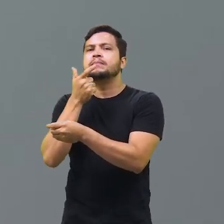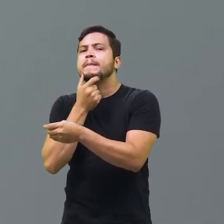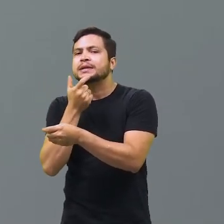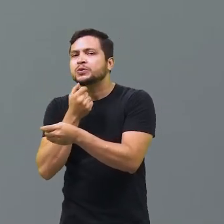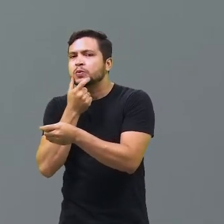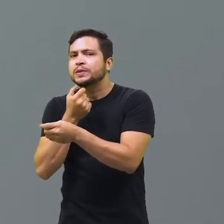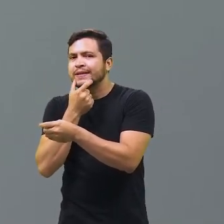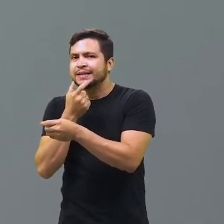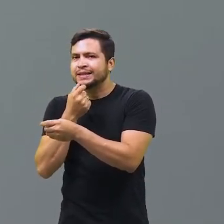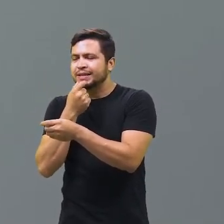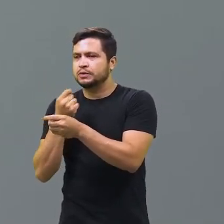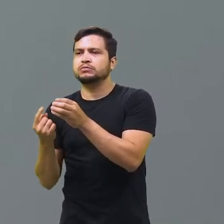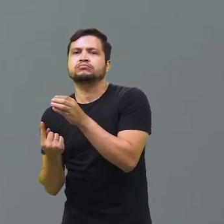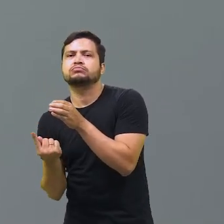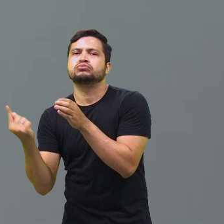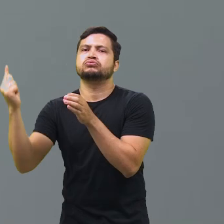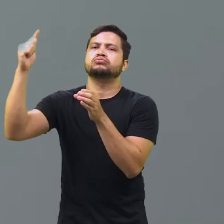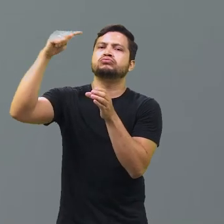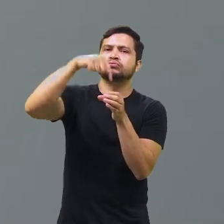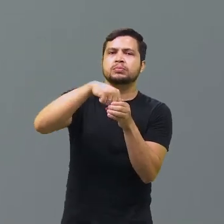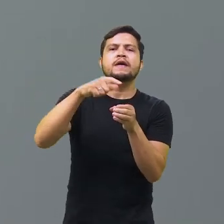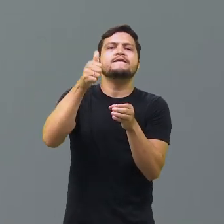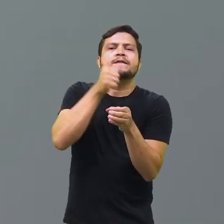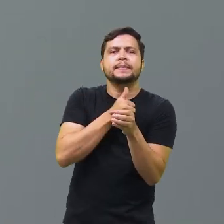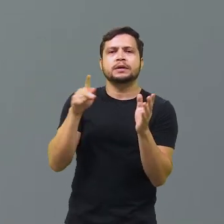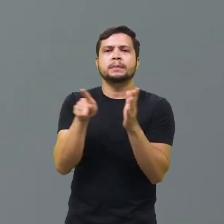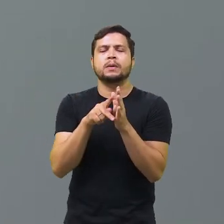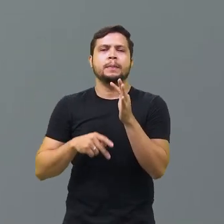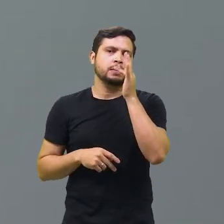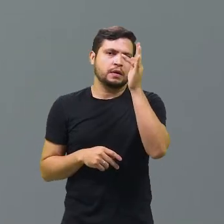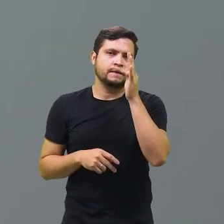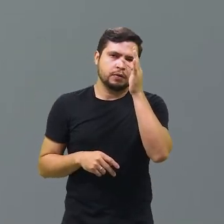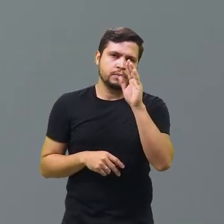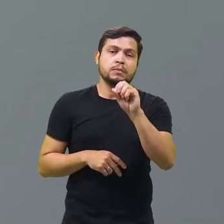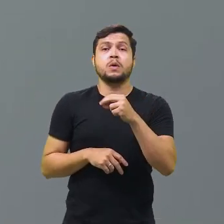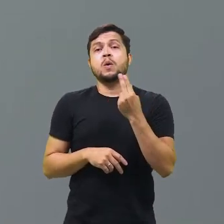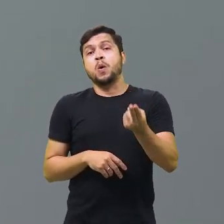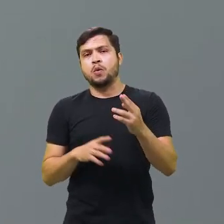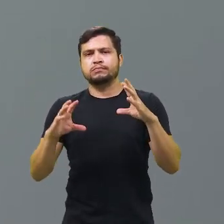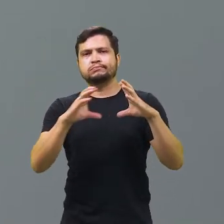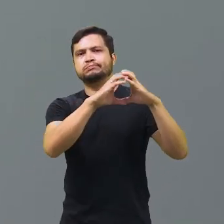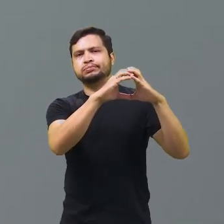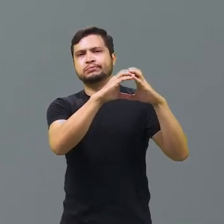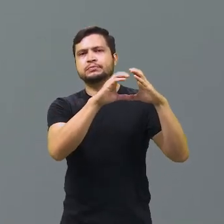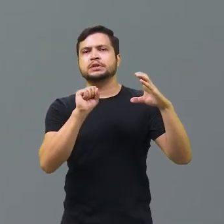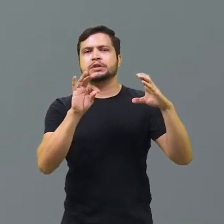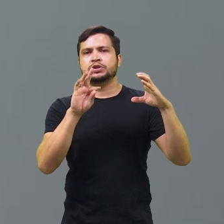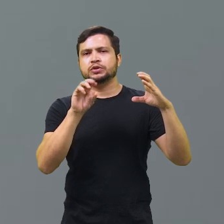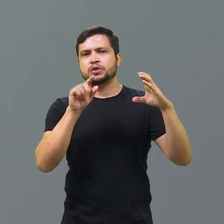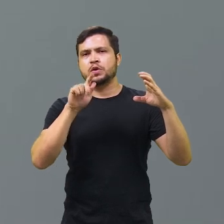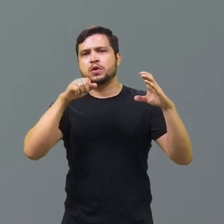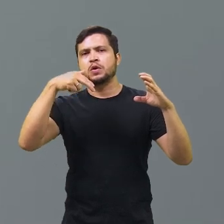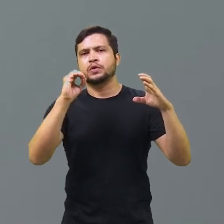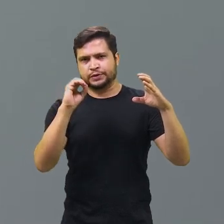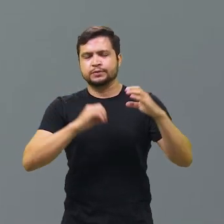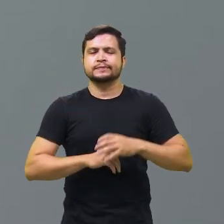masculino do interior do pólen, para dentro lá do órgão feminino da minha flor, né, ou do estróbilo. E aí a gente vai